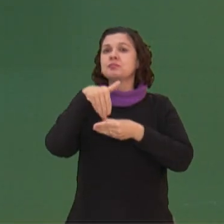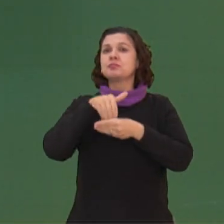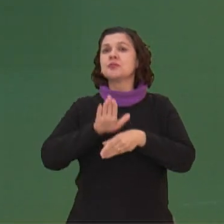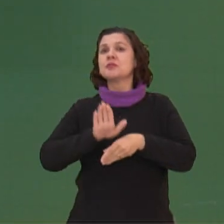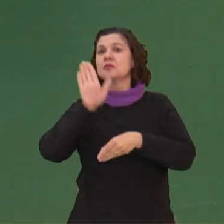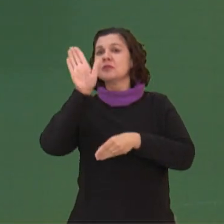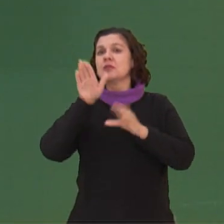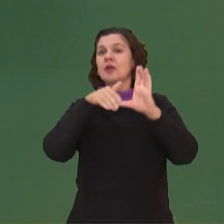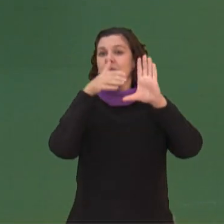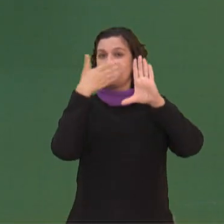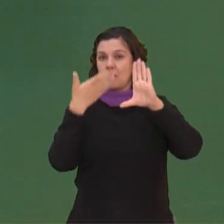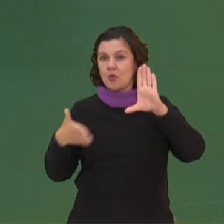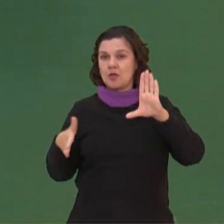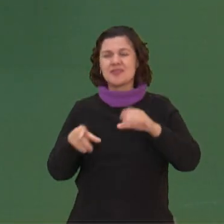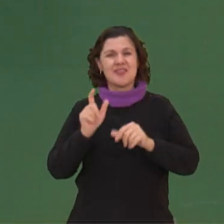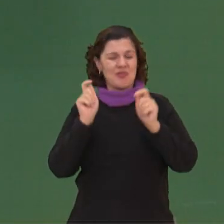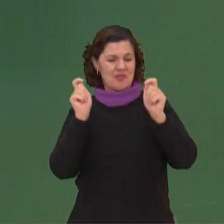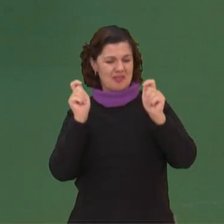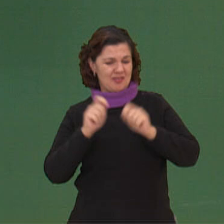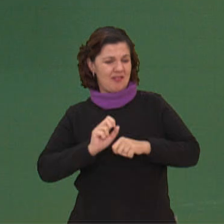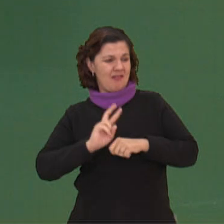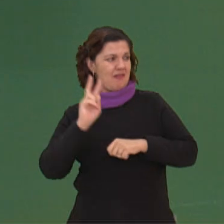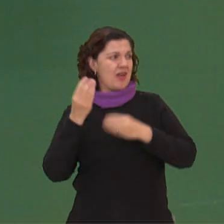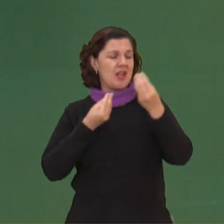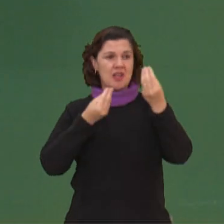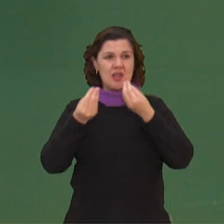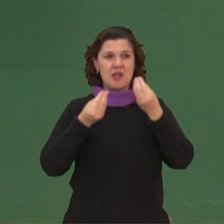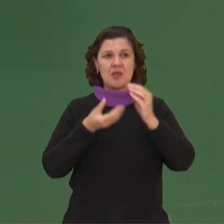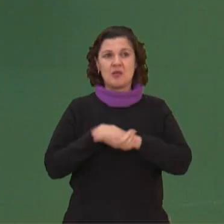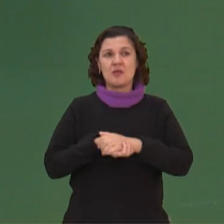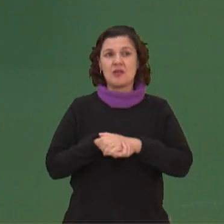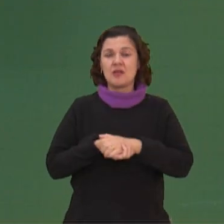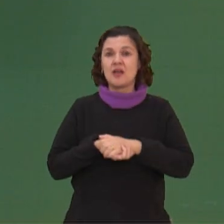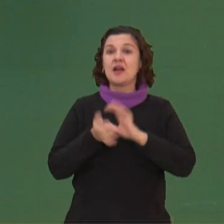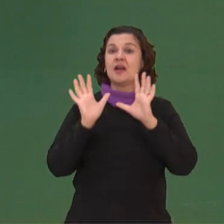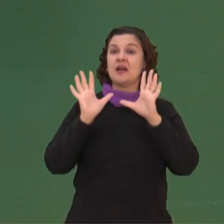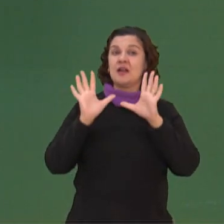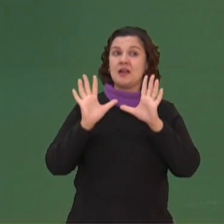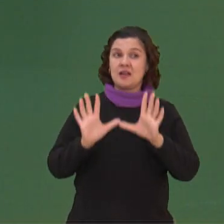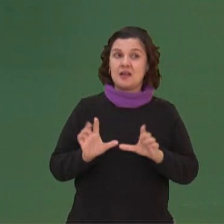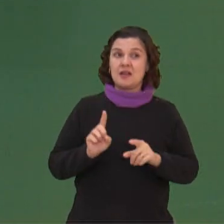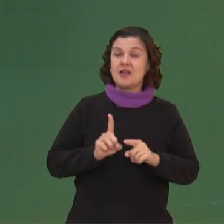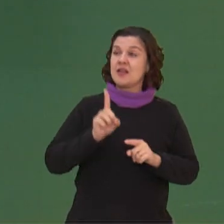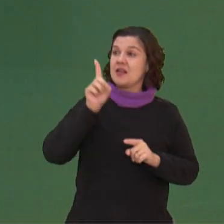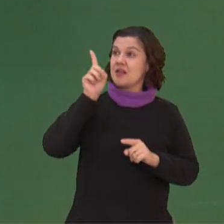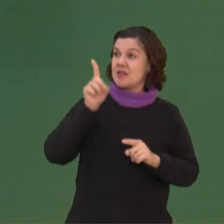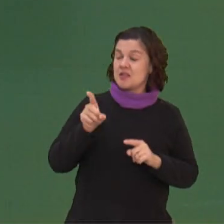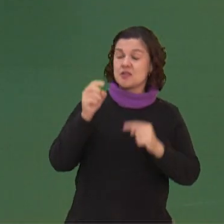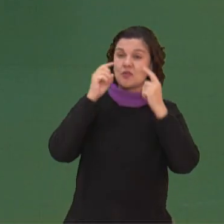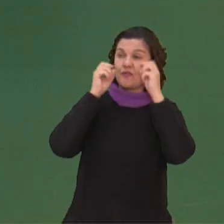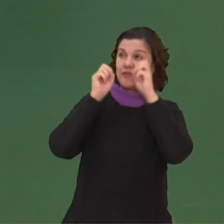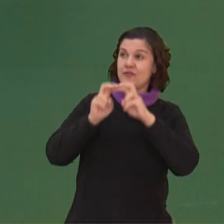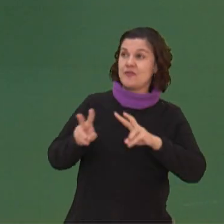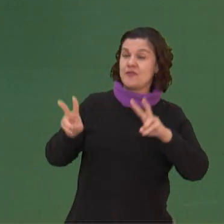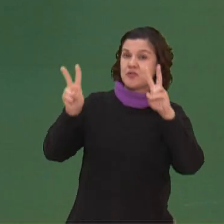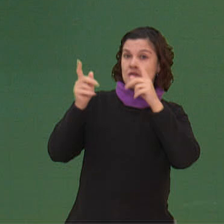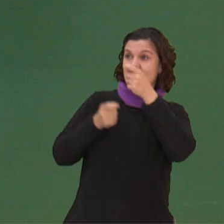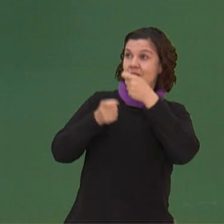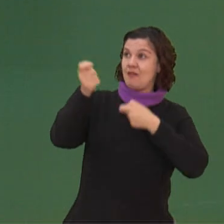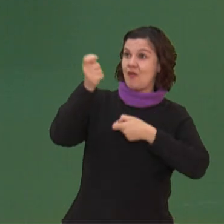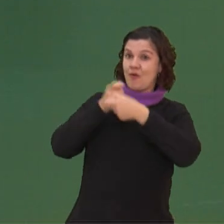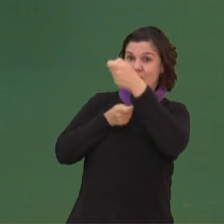queremos? Vamos participar disso? Vale a pena? Como queremos? Então, esta ideia de visualizar o